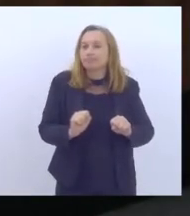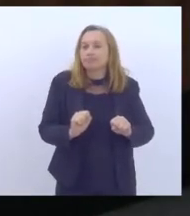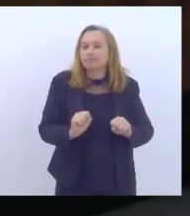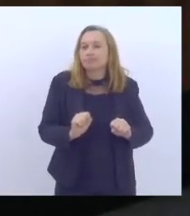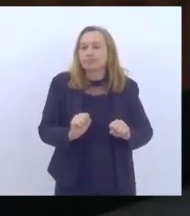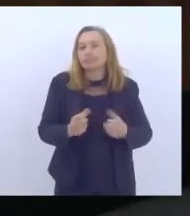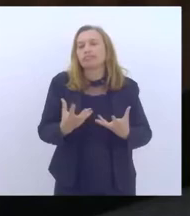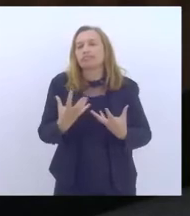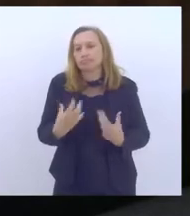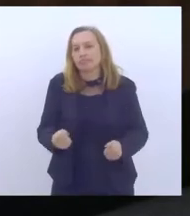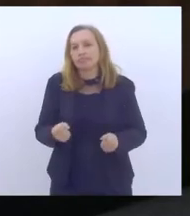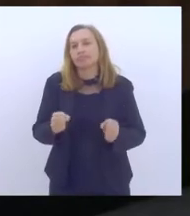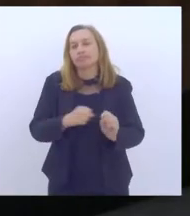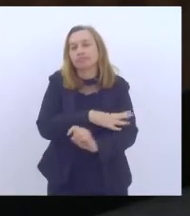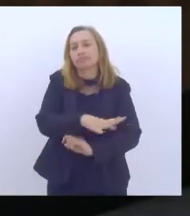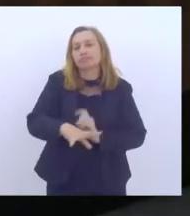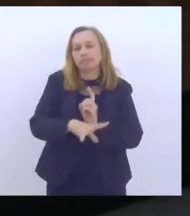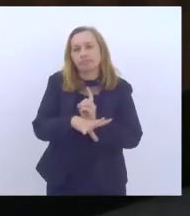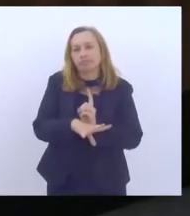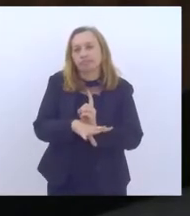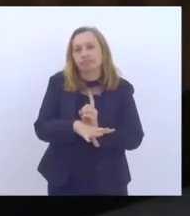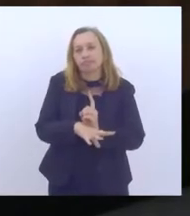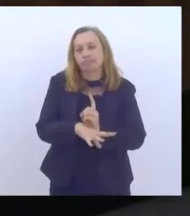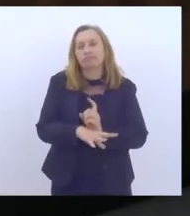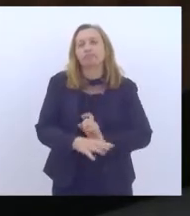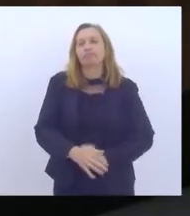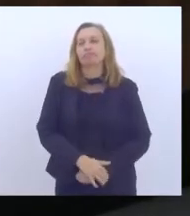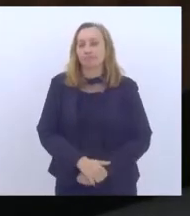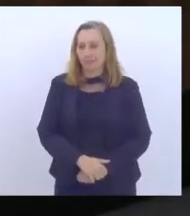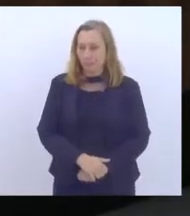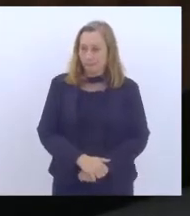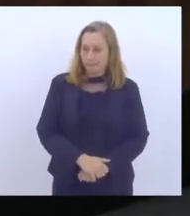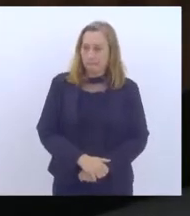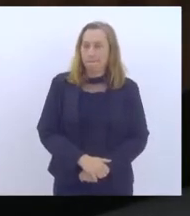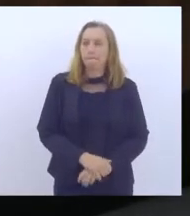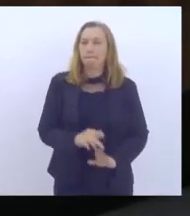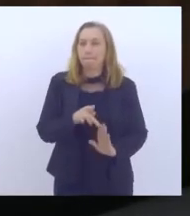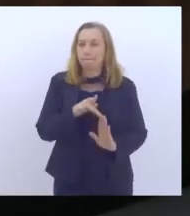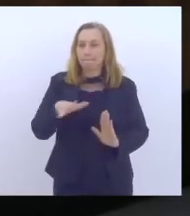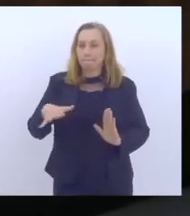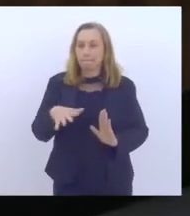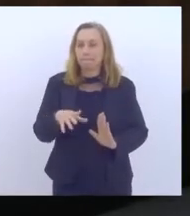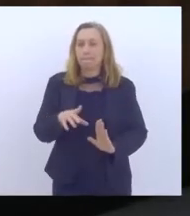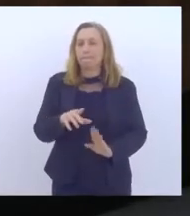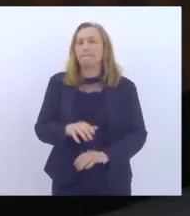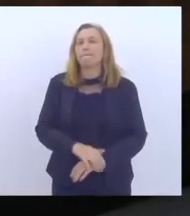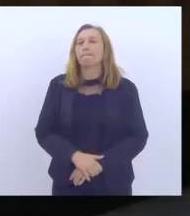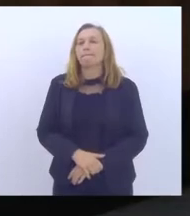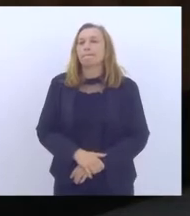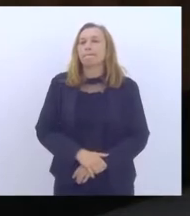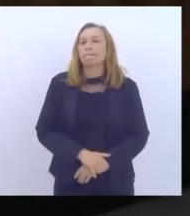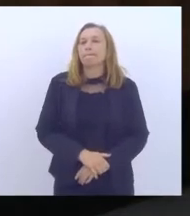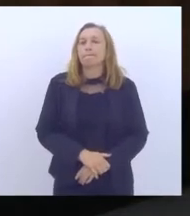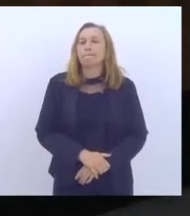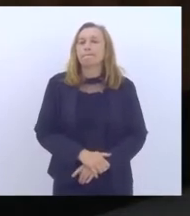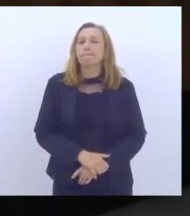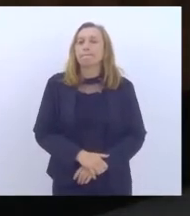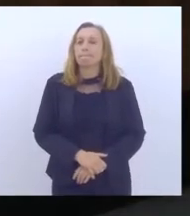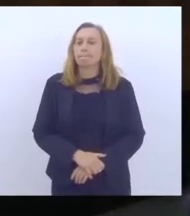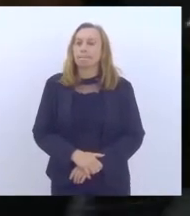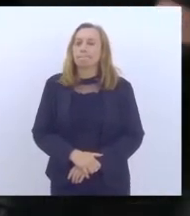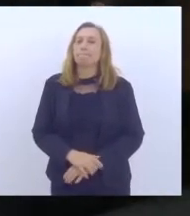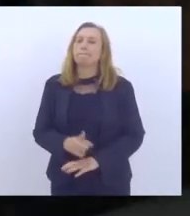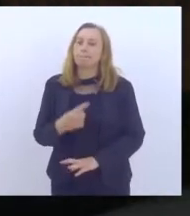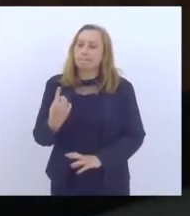admitidos por uma sociedade minimamente civilizatória Esse é o protocolo do Val do ar condicionado